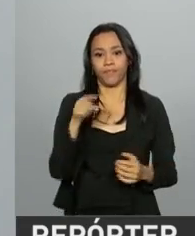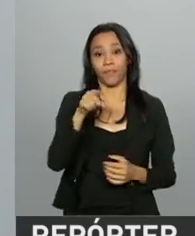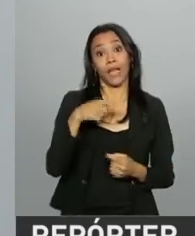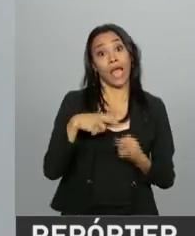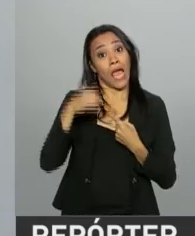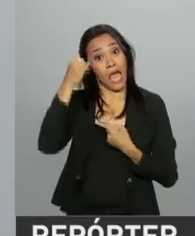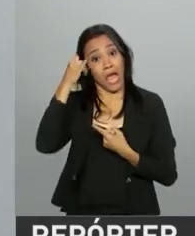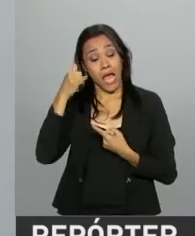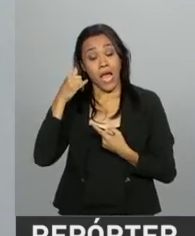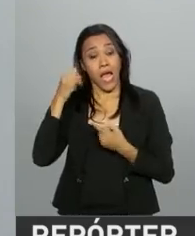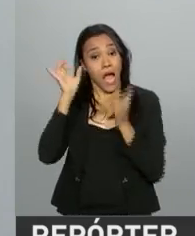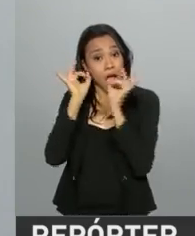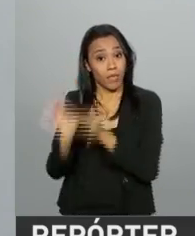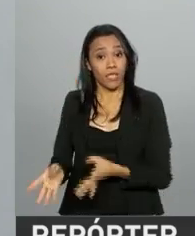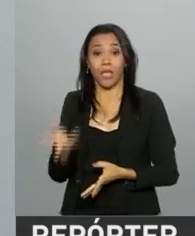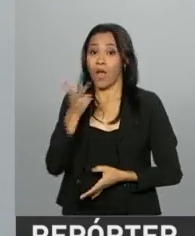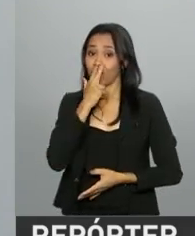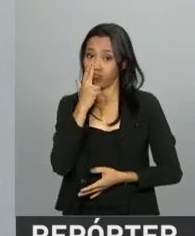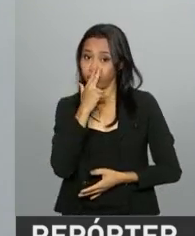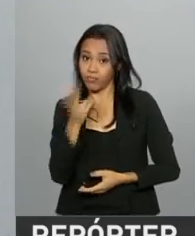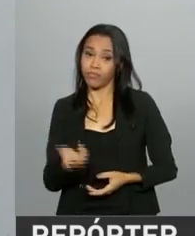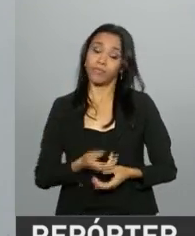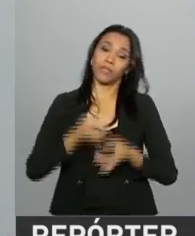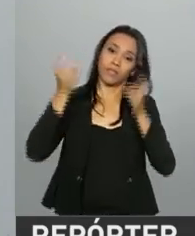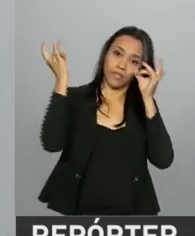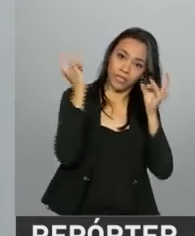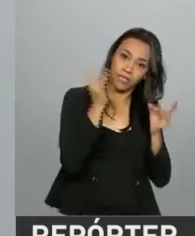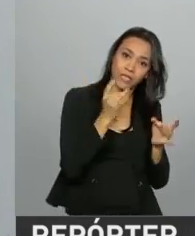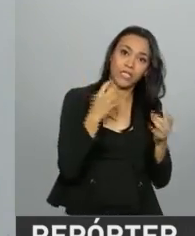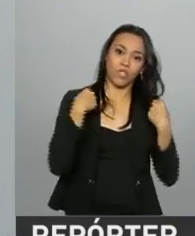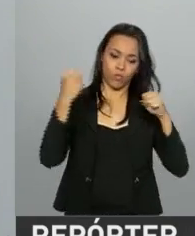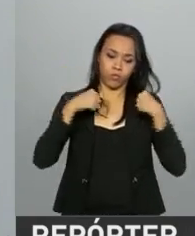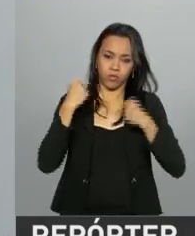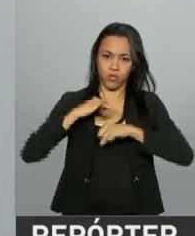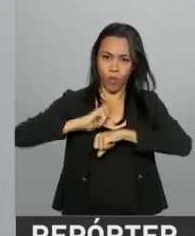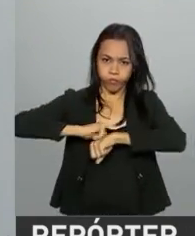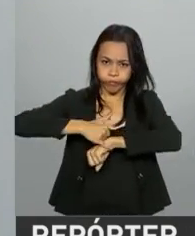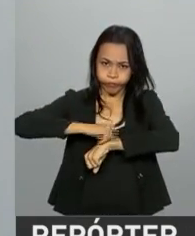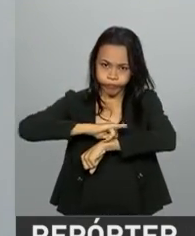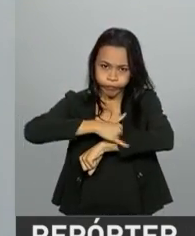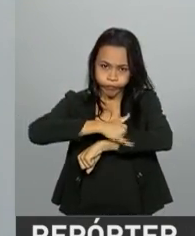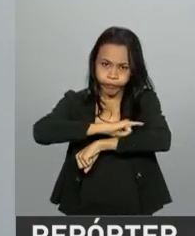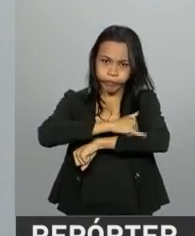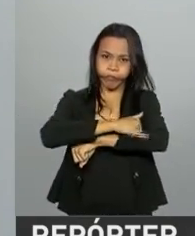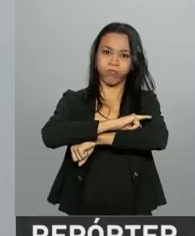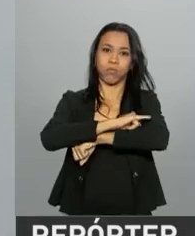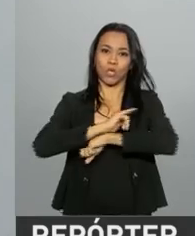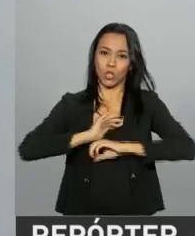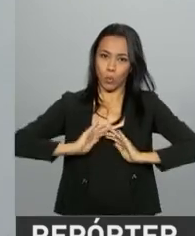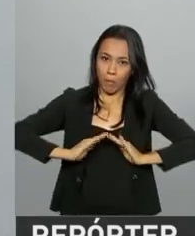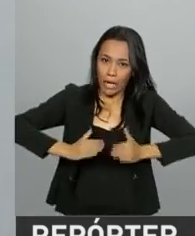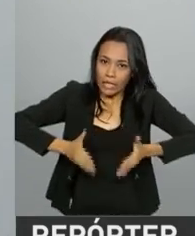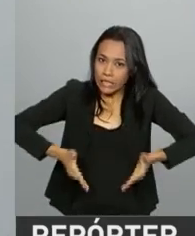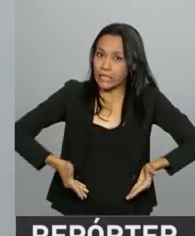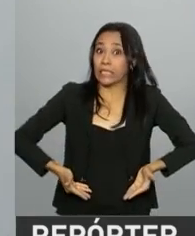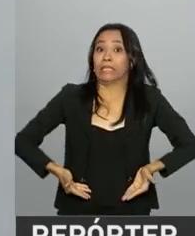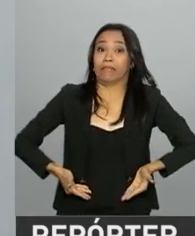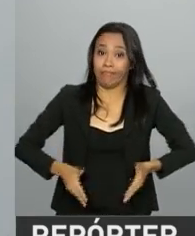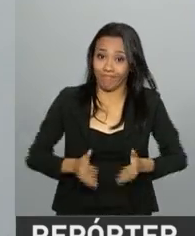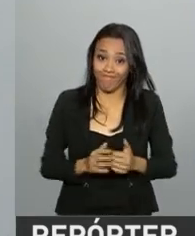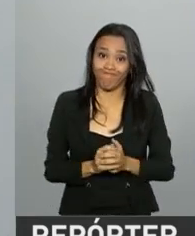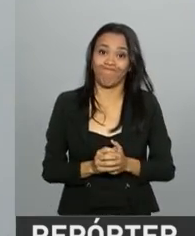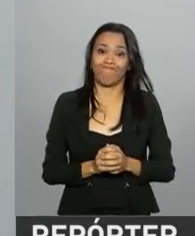fumar deixar de ser sedentário se for gordinho com aquela né com aquela barriguinha aqui né com